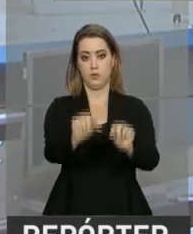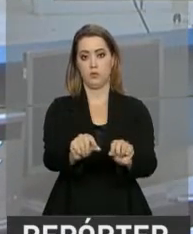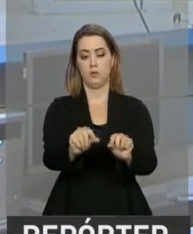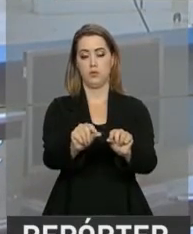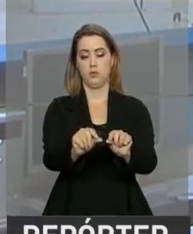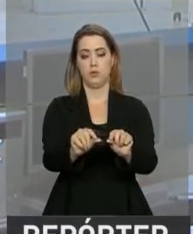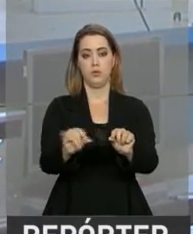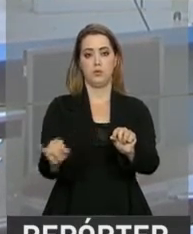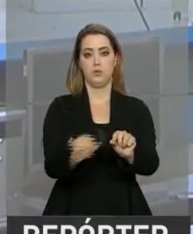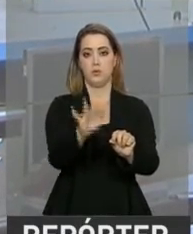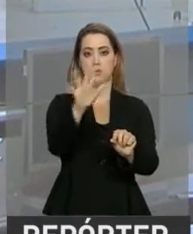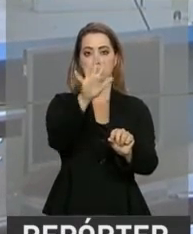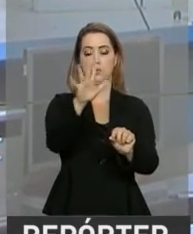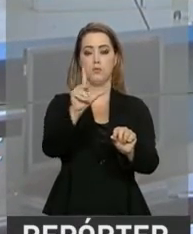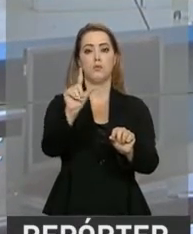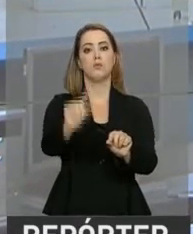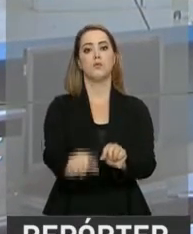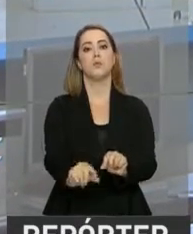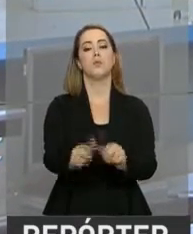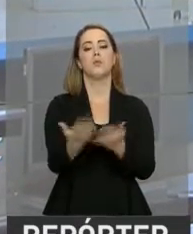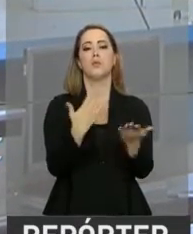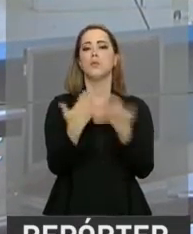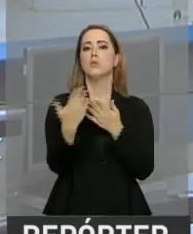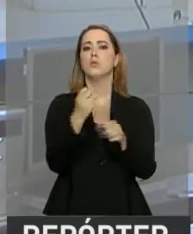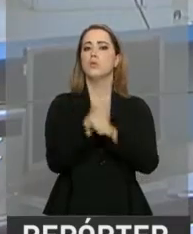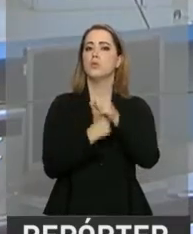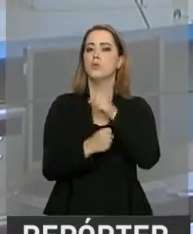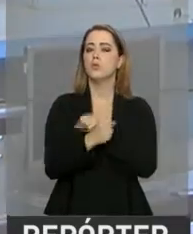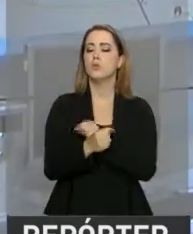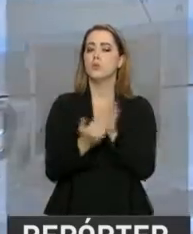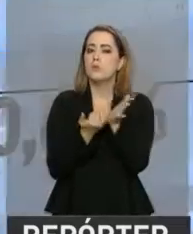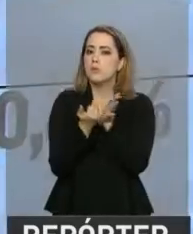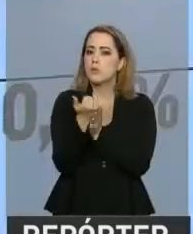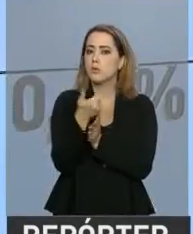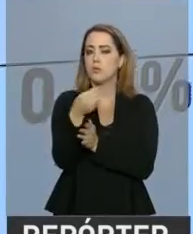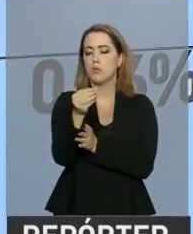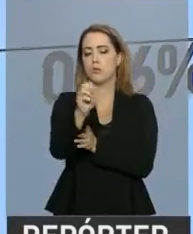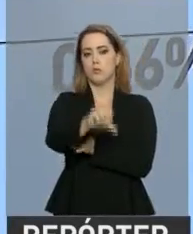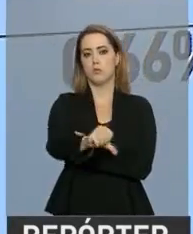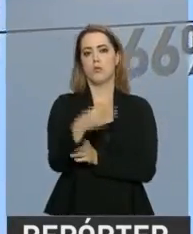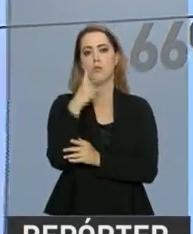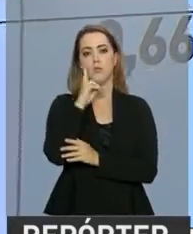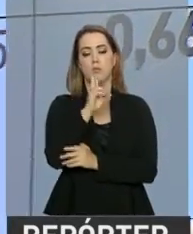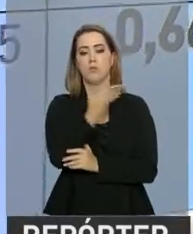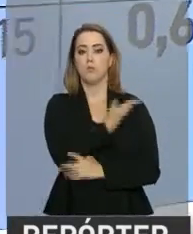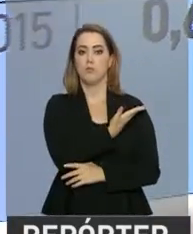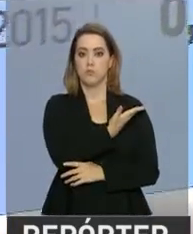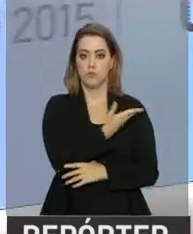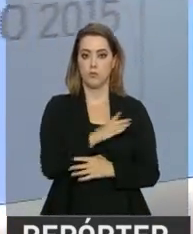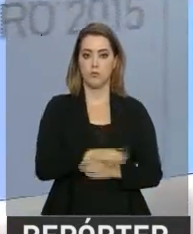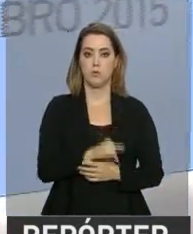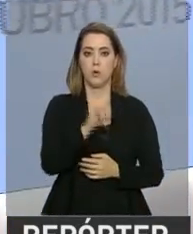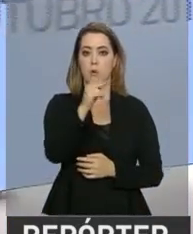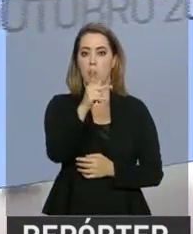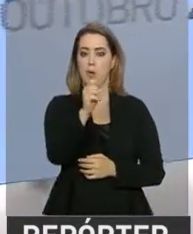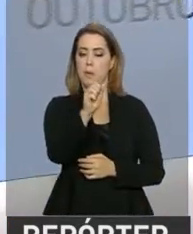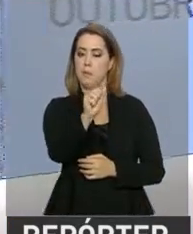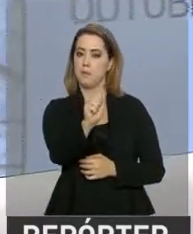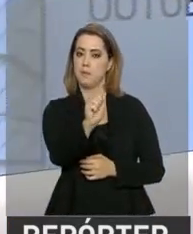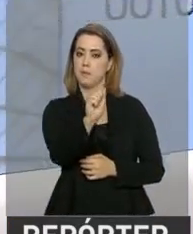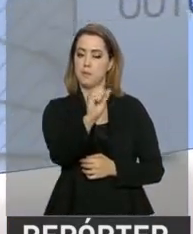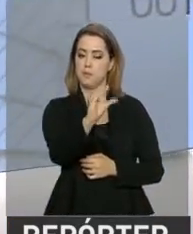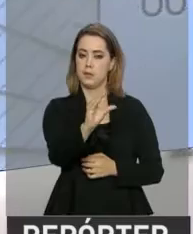da inflação de outubro é a menor para o mês desde 2009. Vamos ver os números aqui no nosso telão. Olha só, o IPCA 15 de